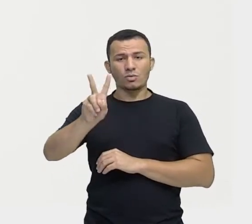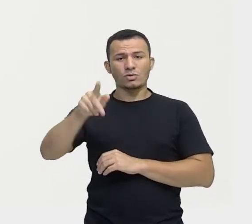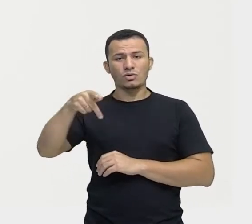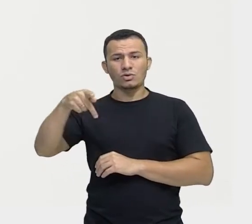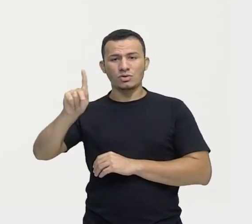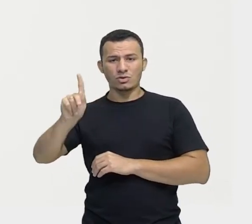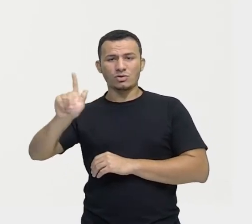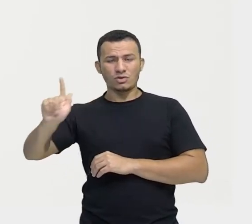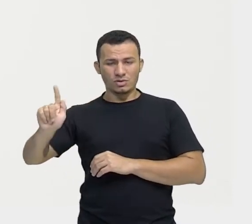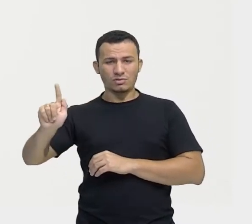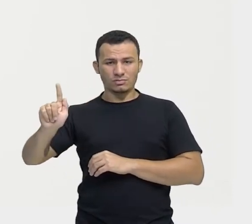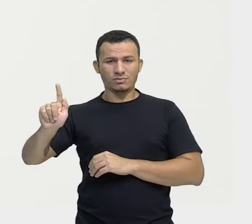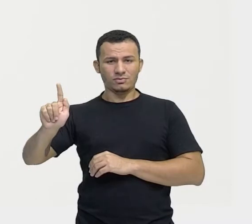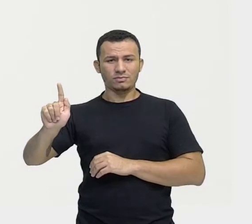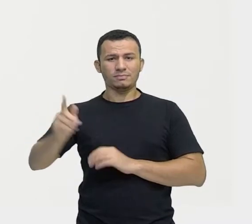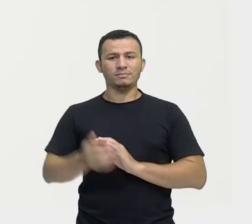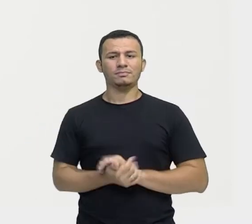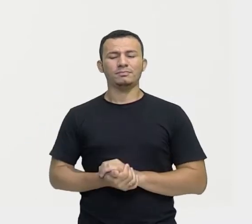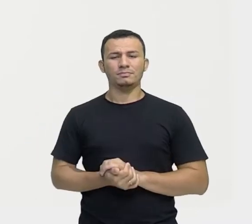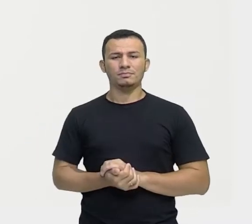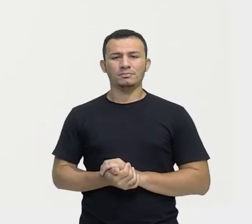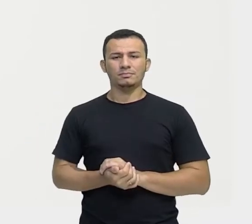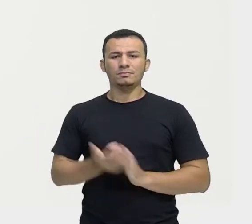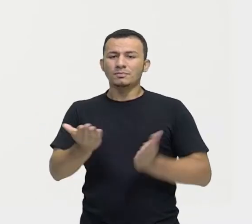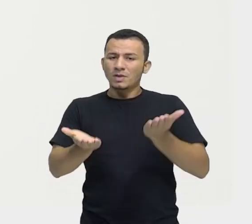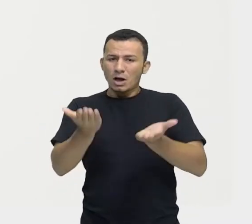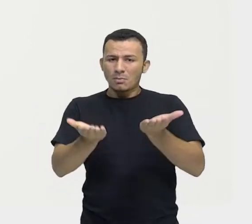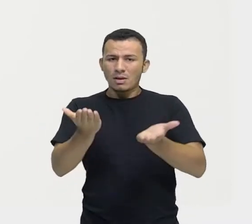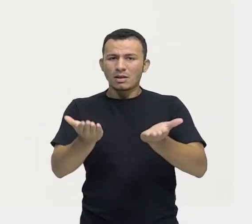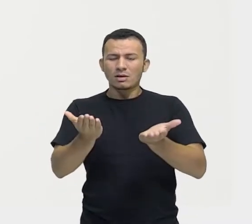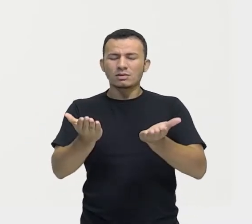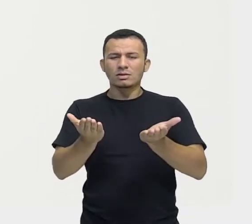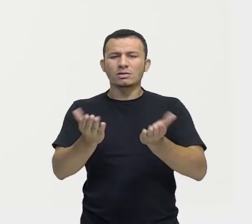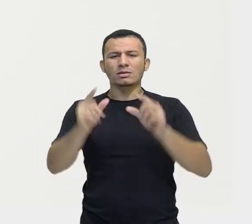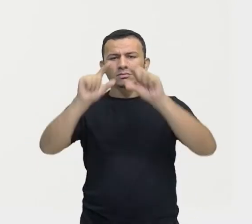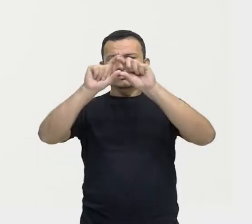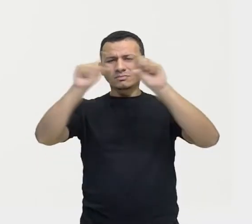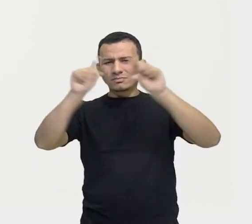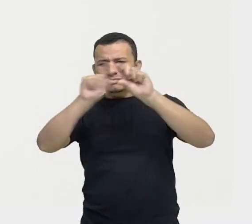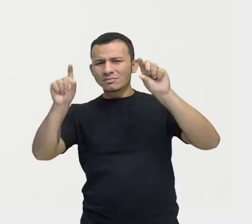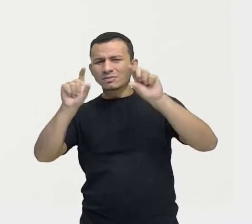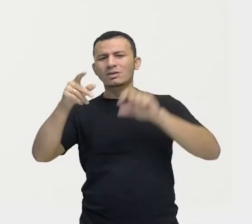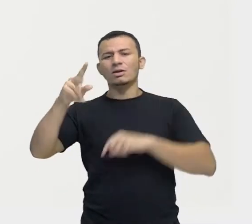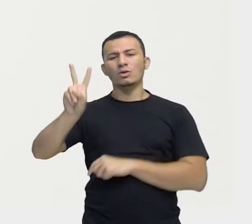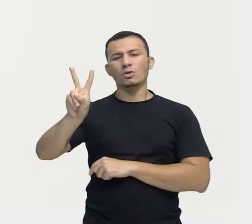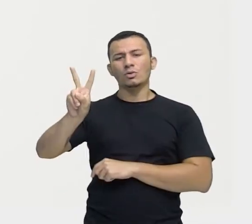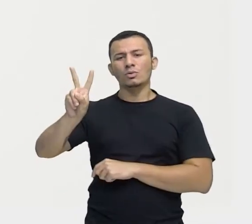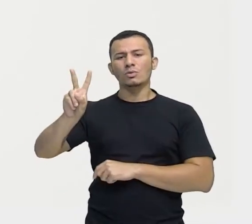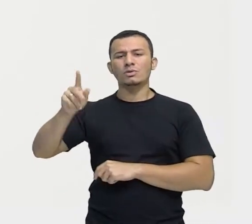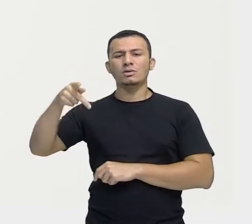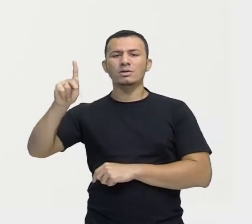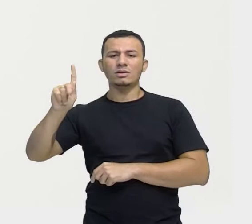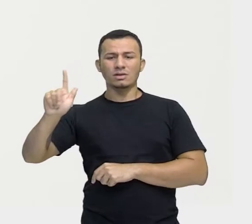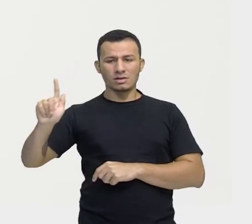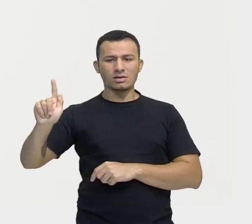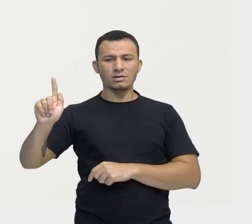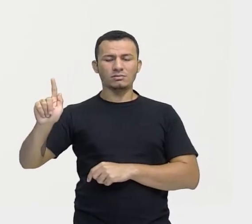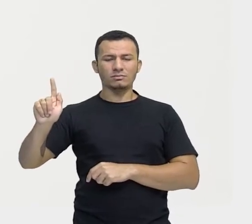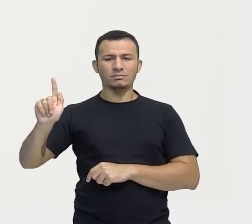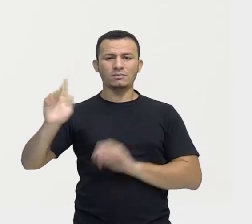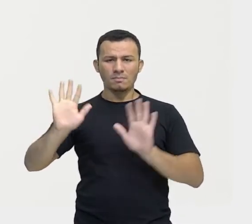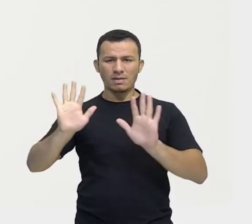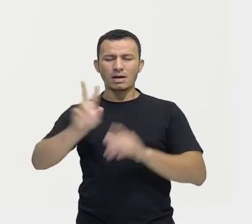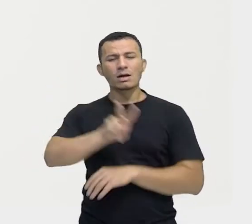quilos. Então, vamos lá anotar as medidas. A balança de Glau marcava 2 quilos. Qual o valor desse peso